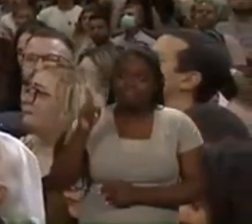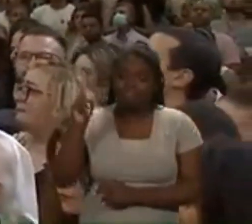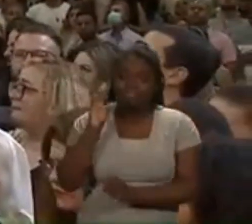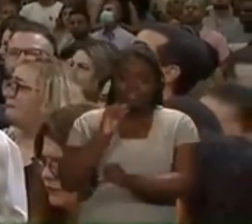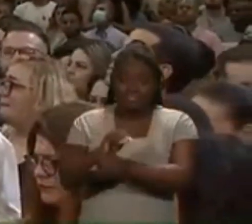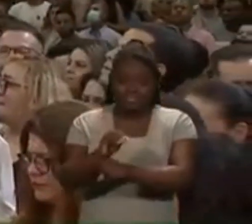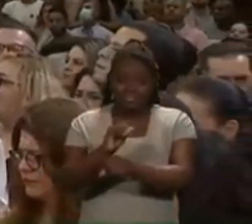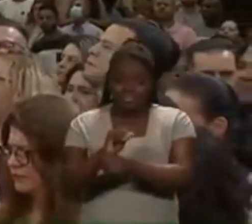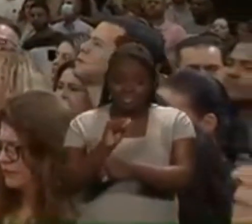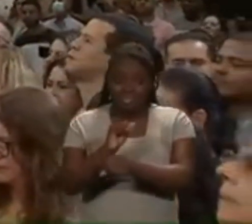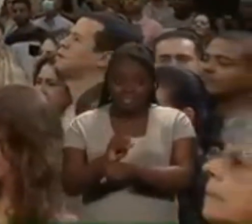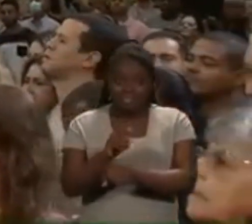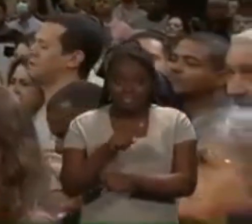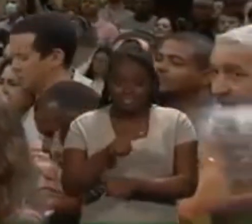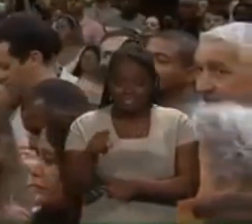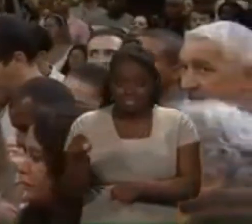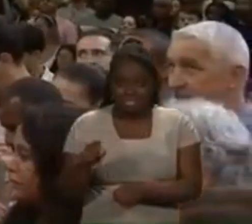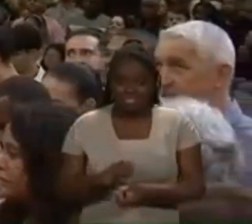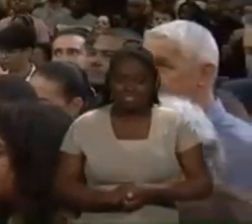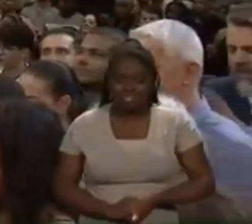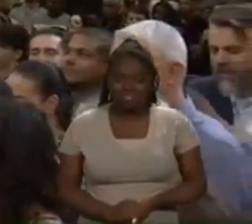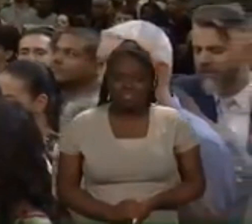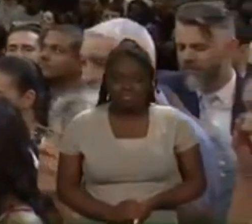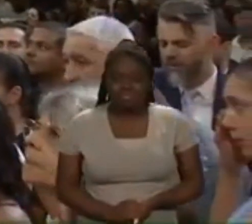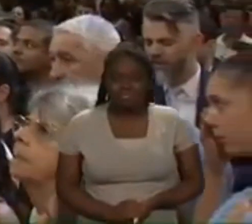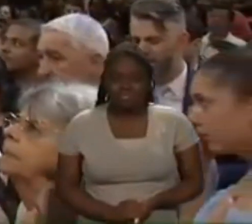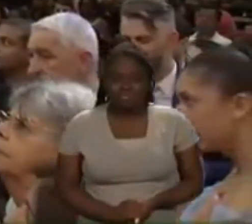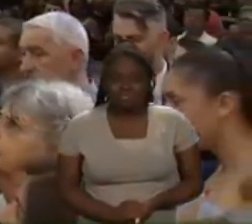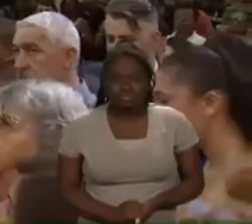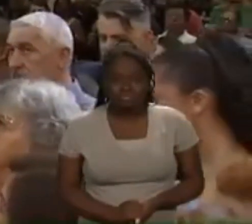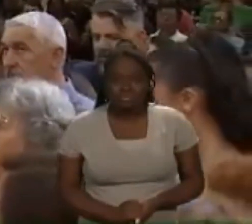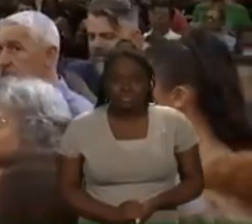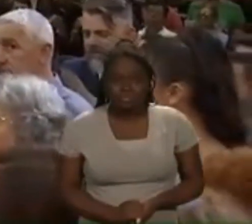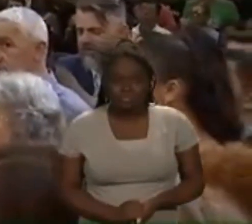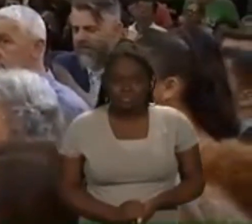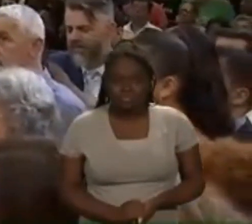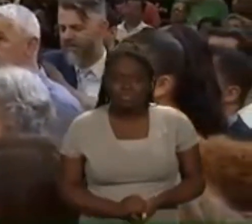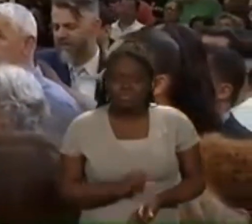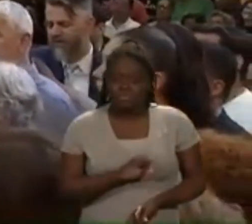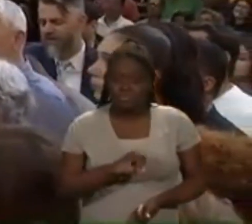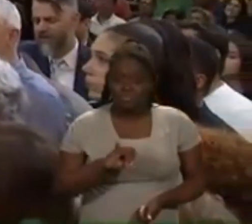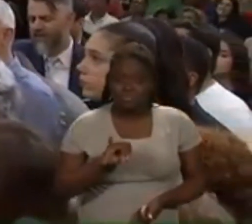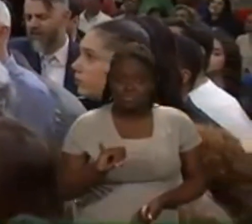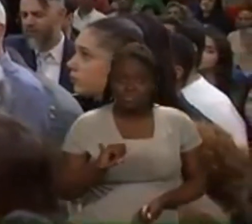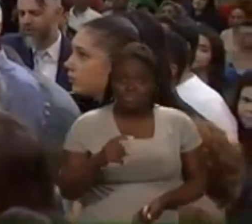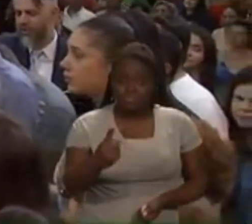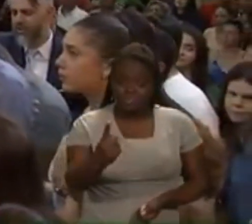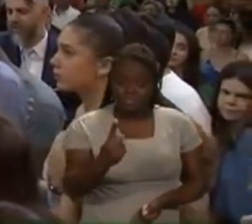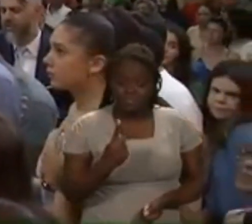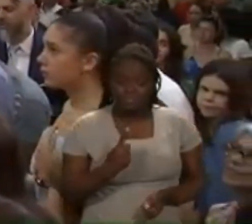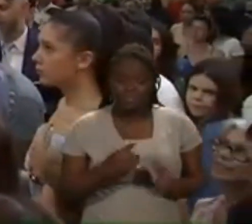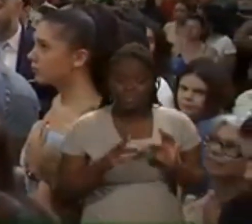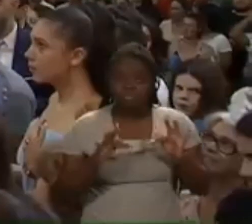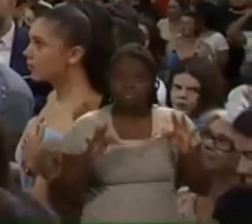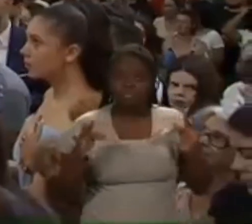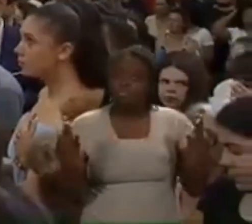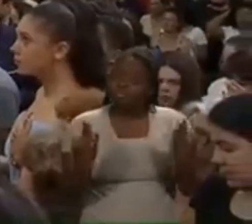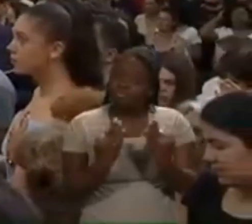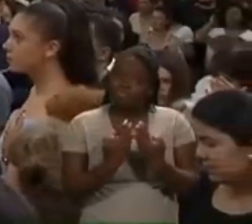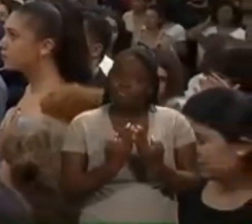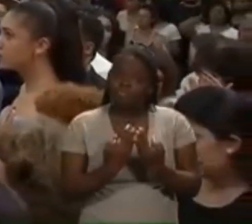de 2022, o pastor André Valadão se torna o presidente da Lagoinha Global, assumindo